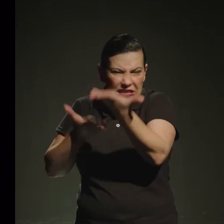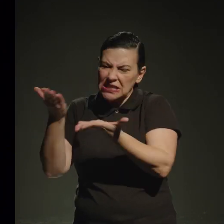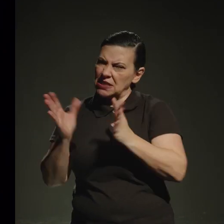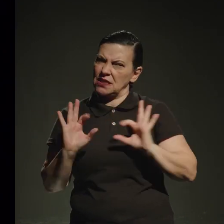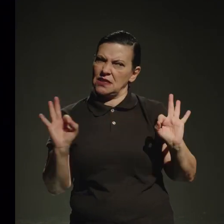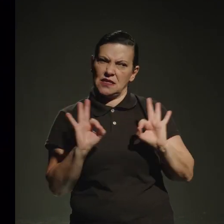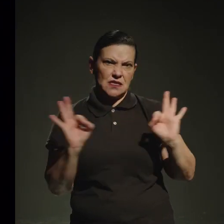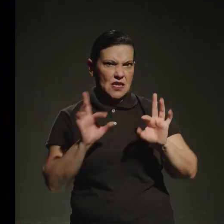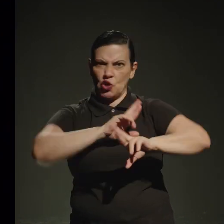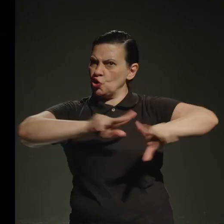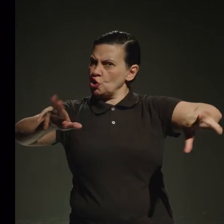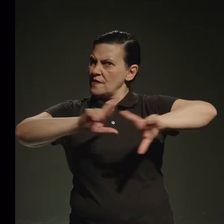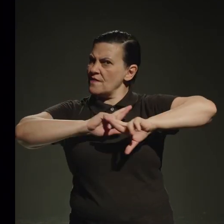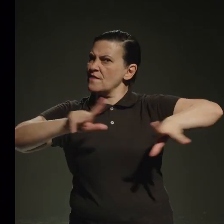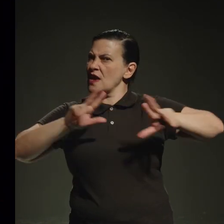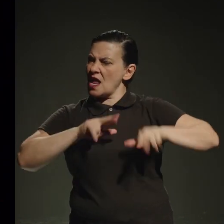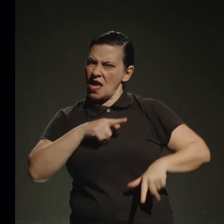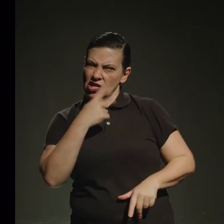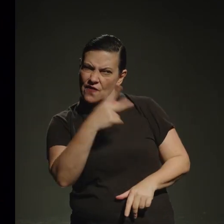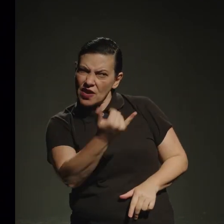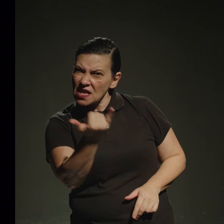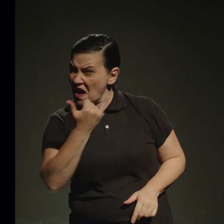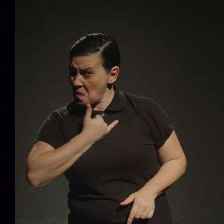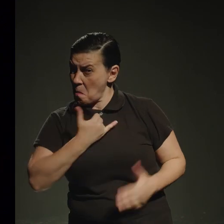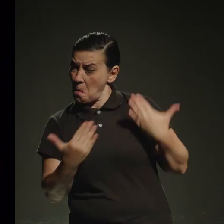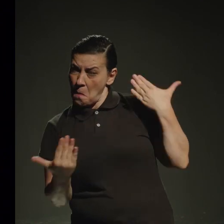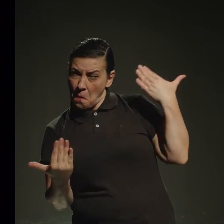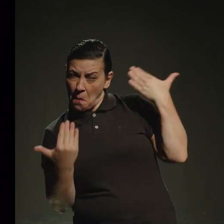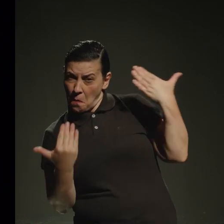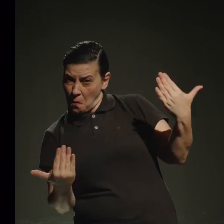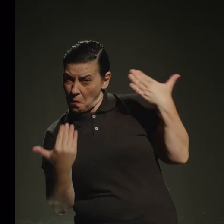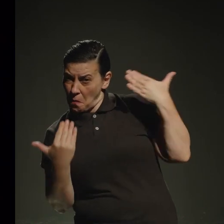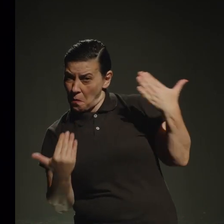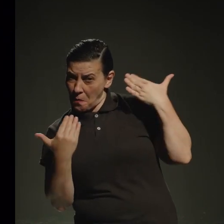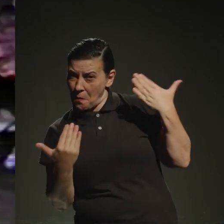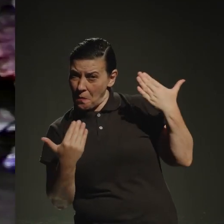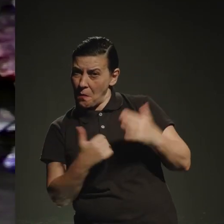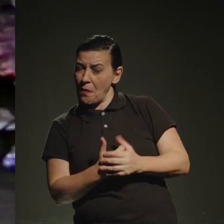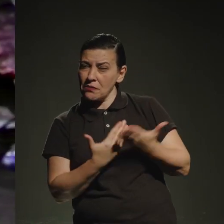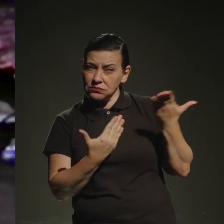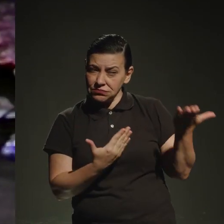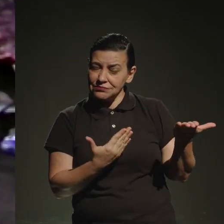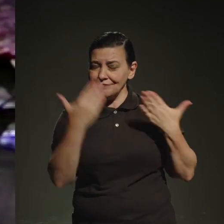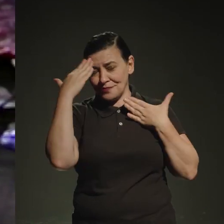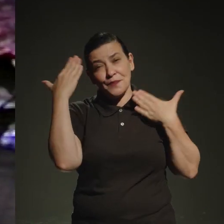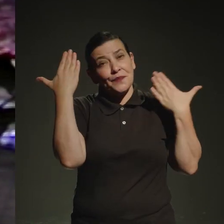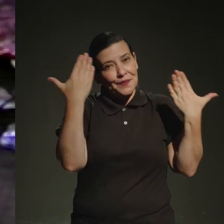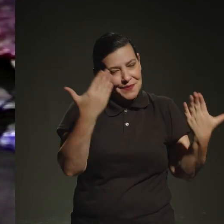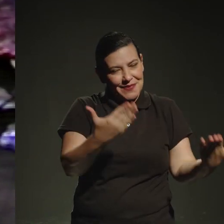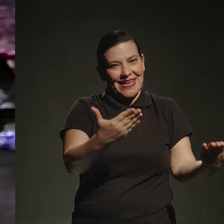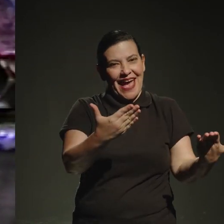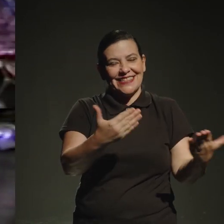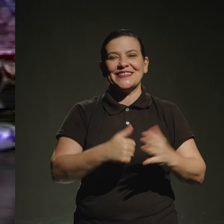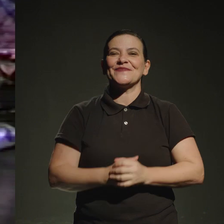de vossas palavras. Morocho, muchacho. Muchas gracias, vale? Quixote se despede e sai